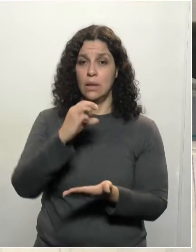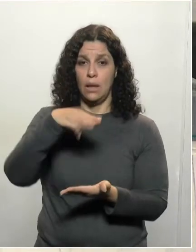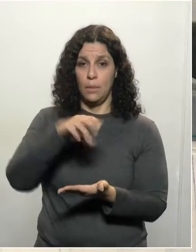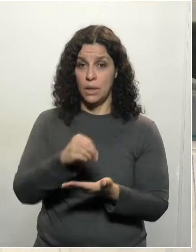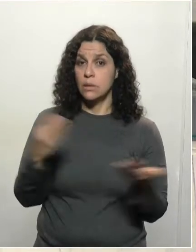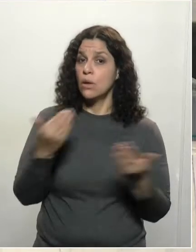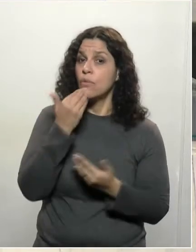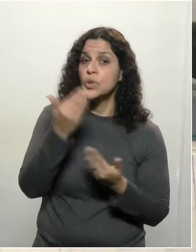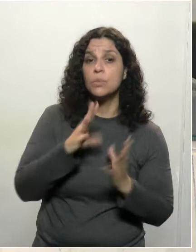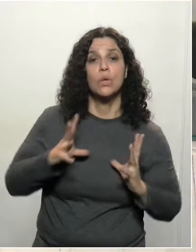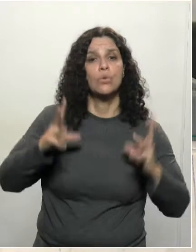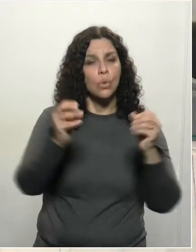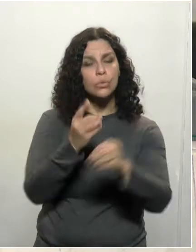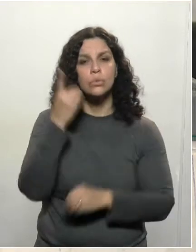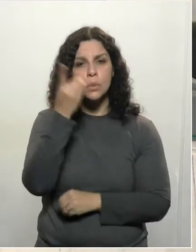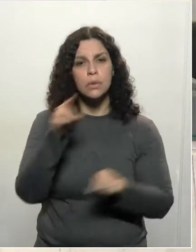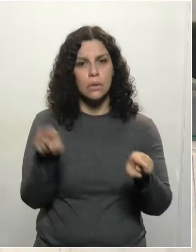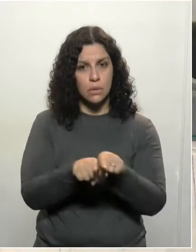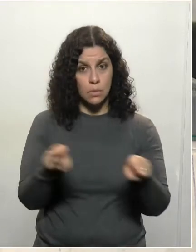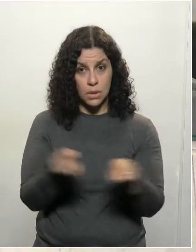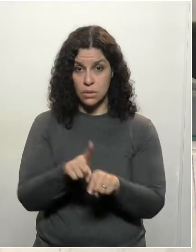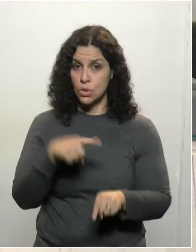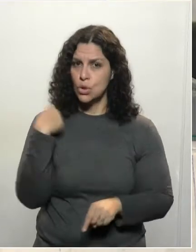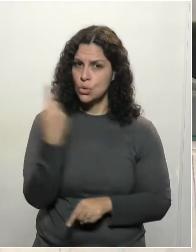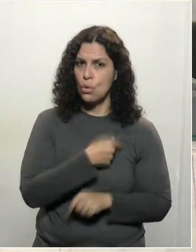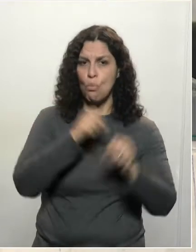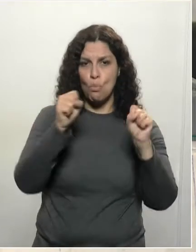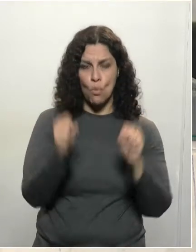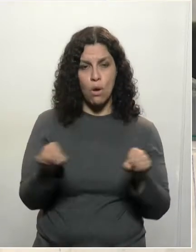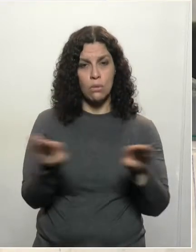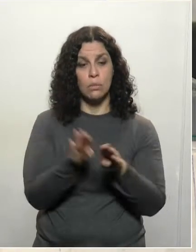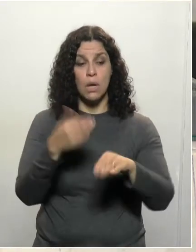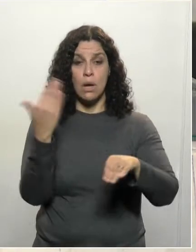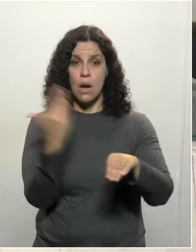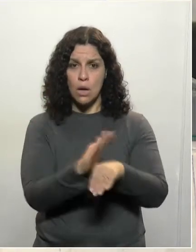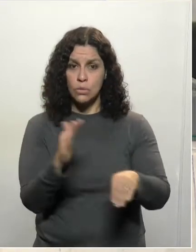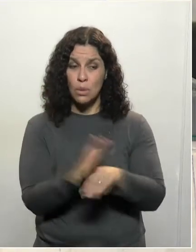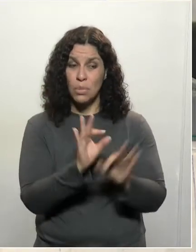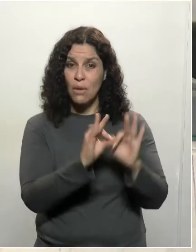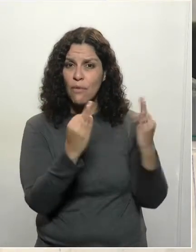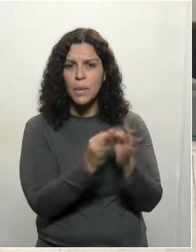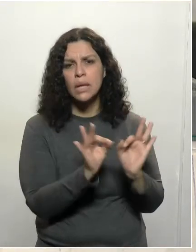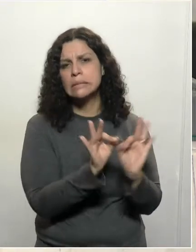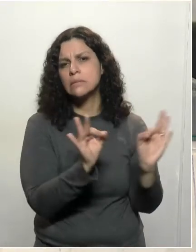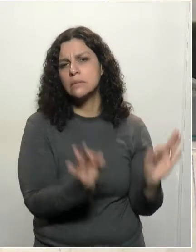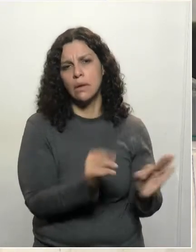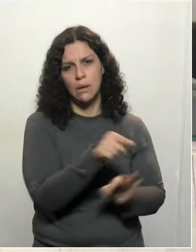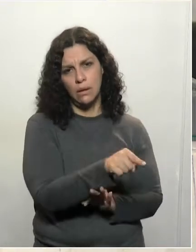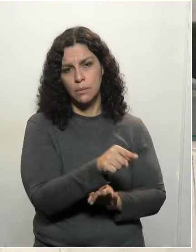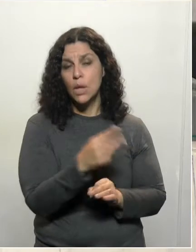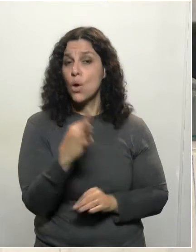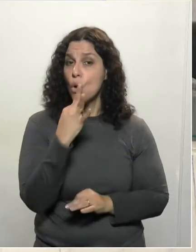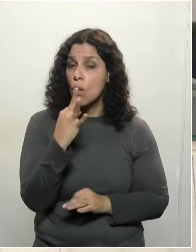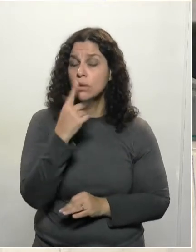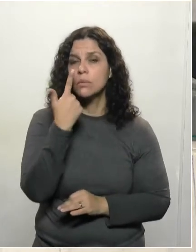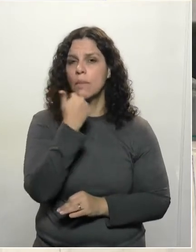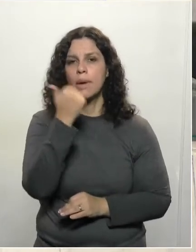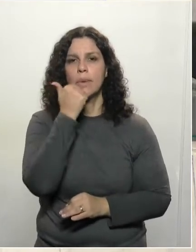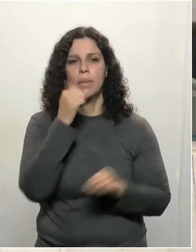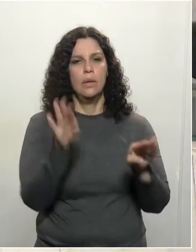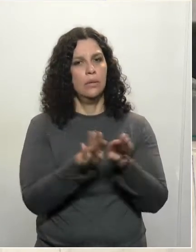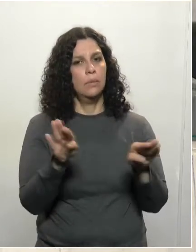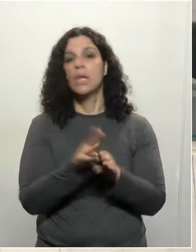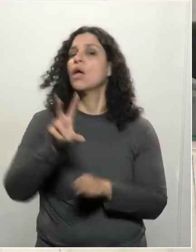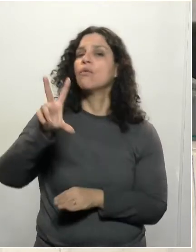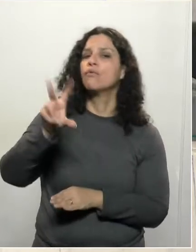para pedir a todos os senhores deputados, se a gente puder contribuir, porque é uma família humilde, eu conheço os pais, conheço